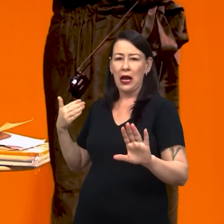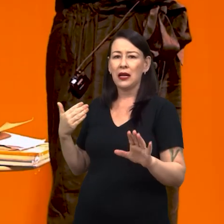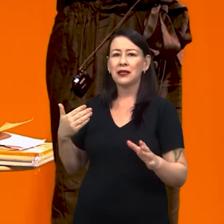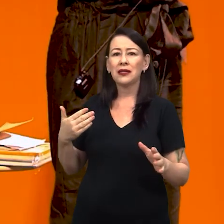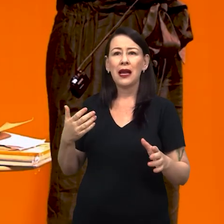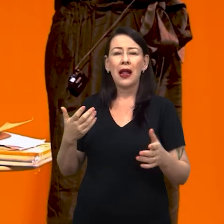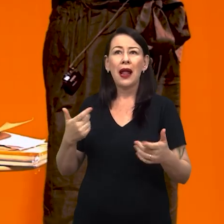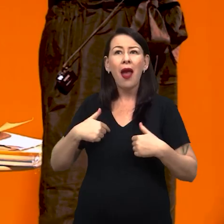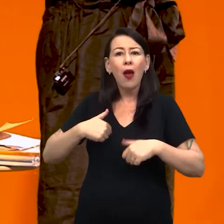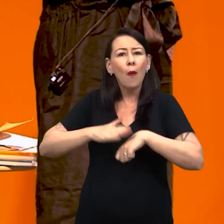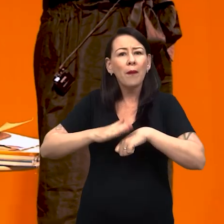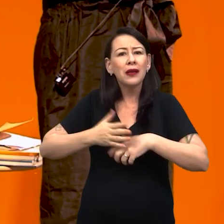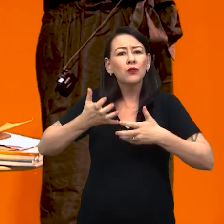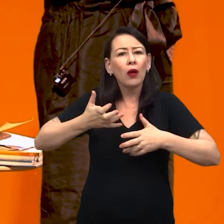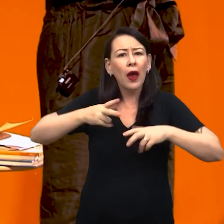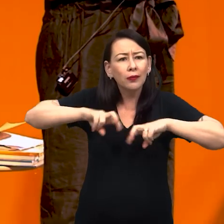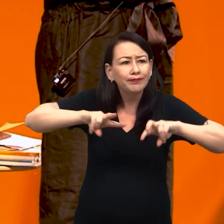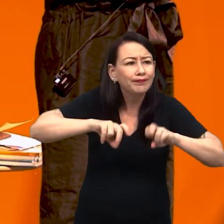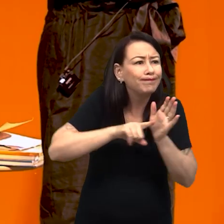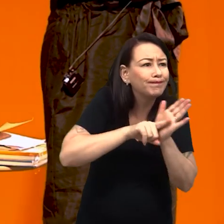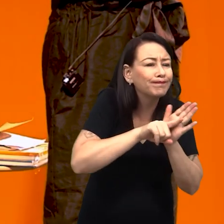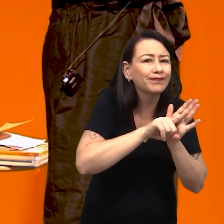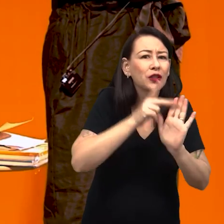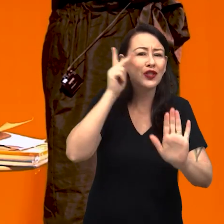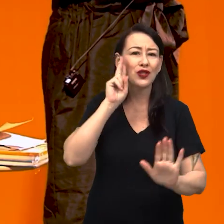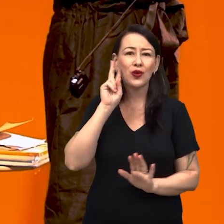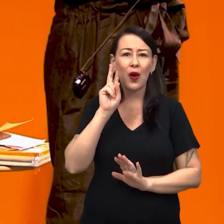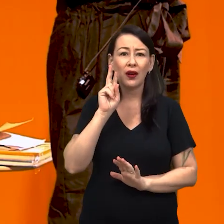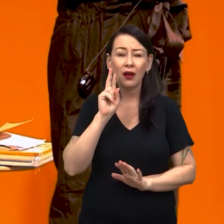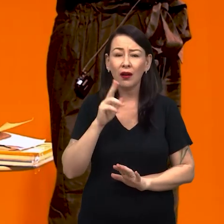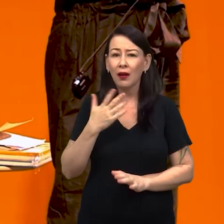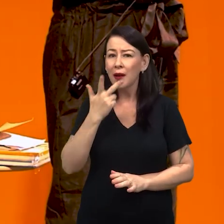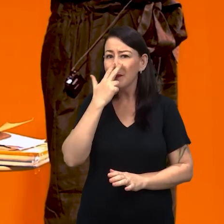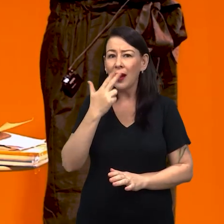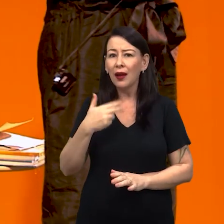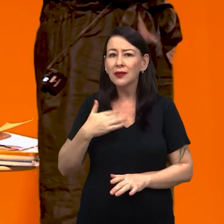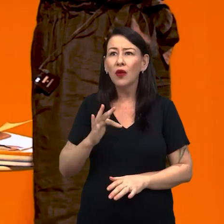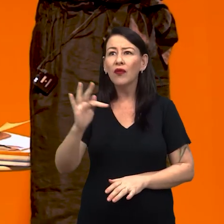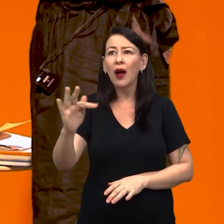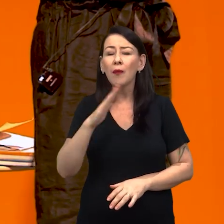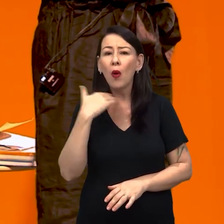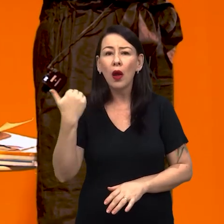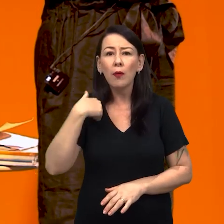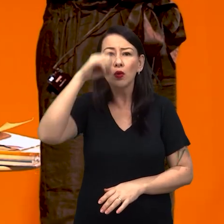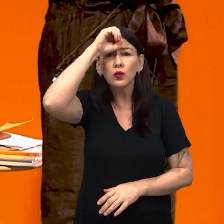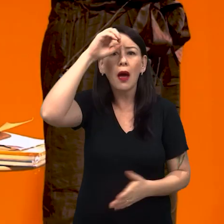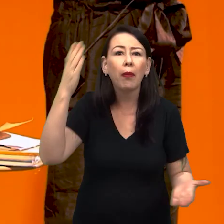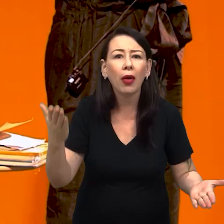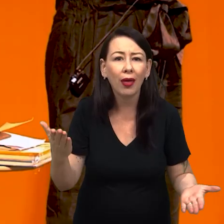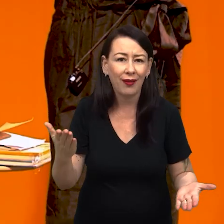para saber, né, da história, da minha história, da história da minha família, eu morreria sem saber uma preciosidade